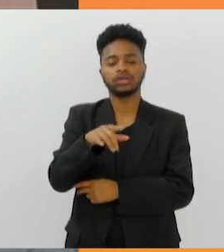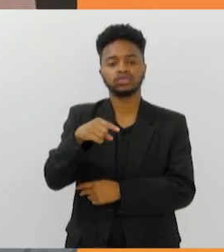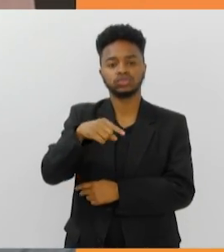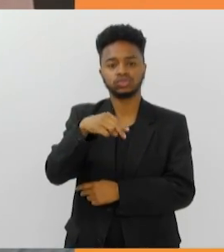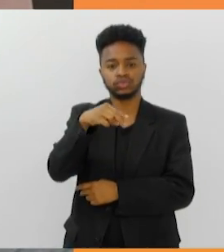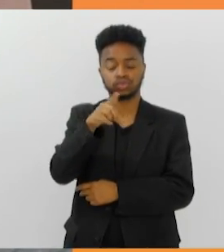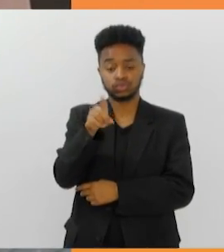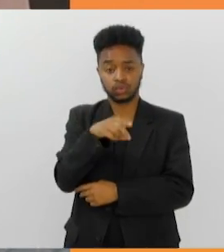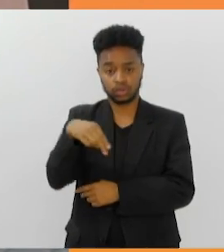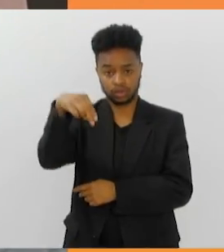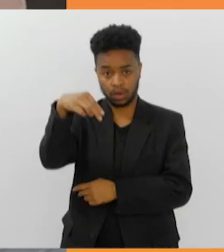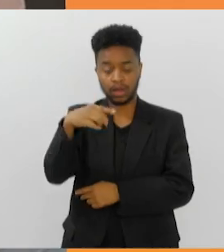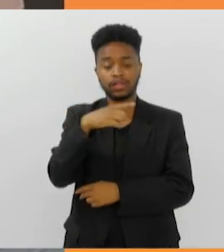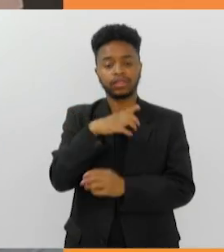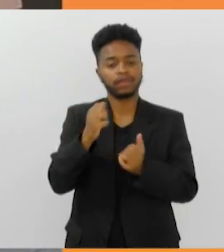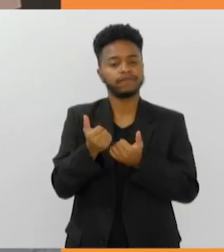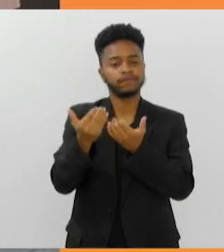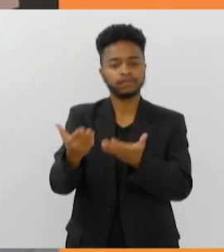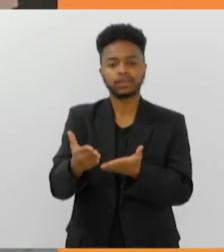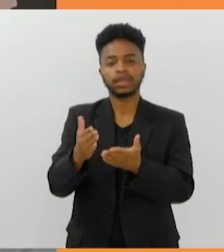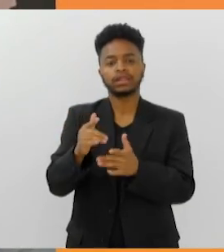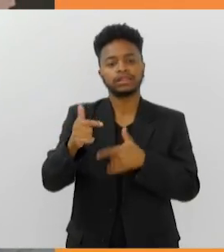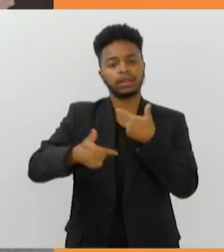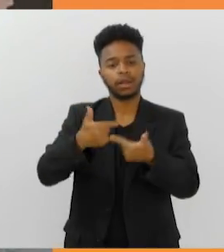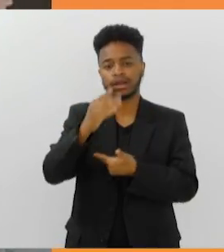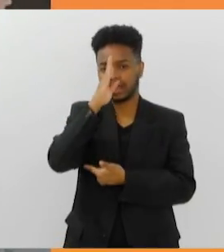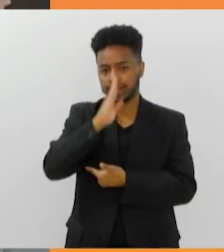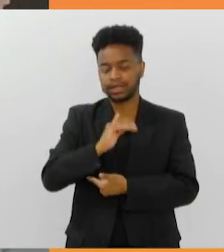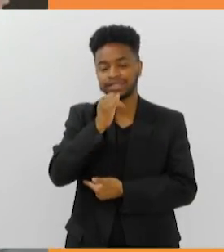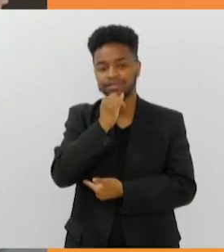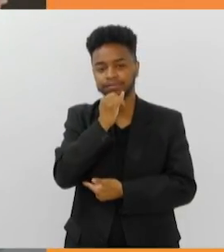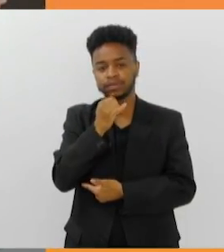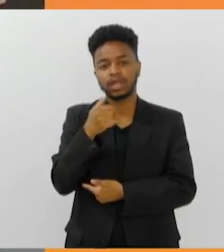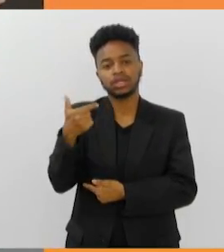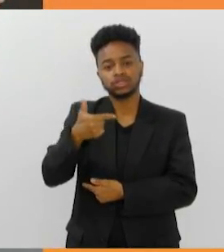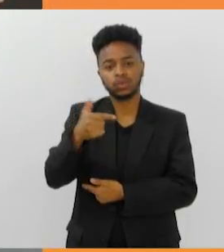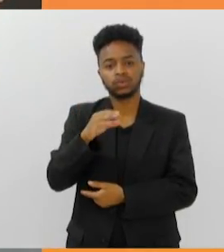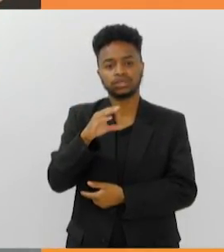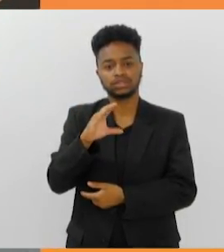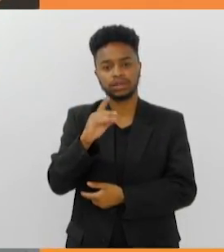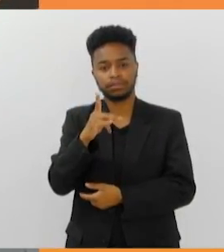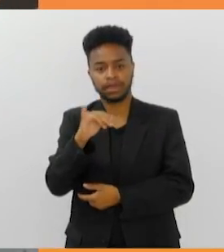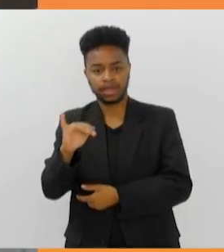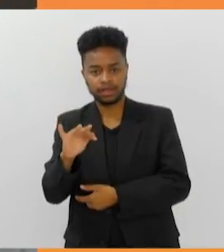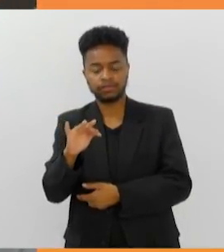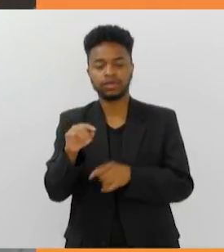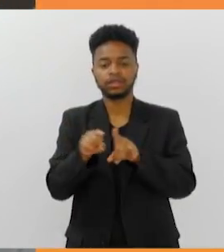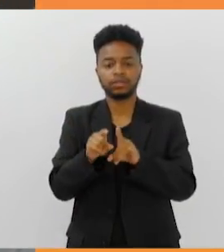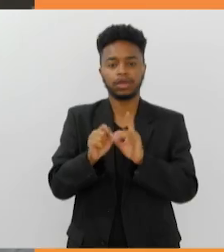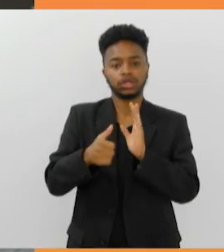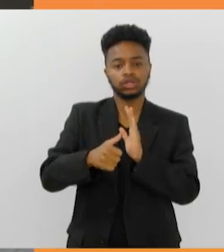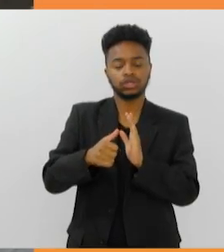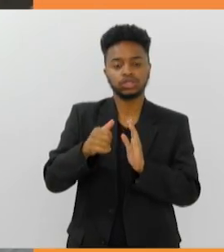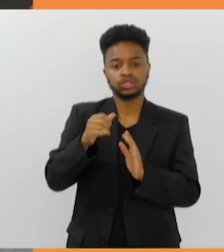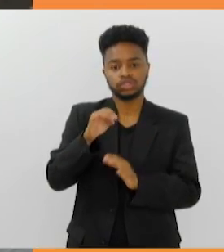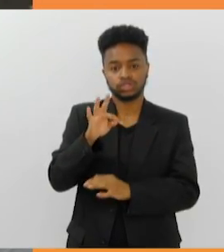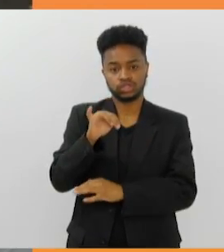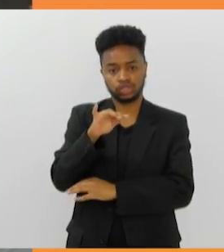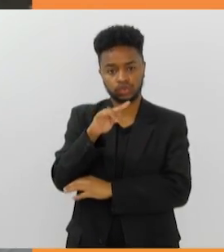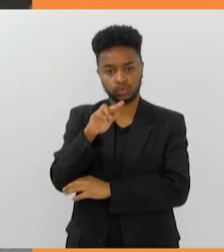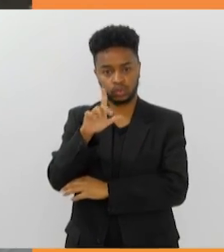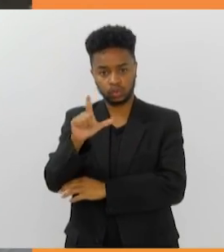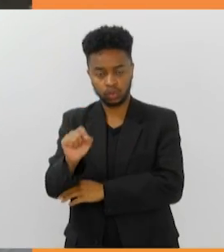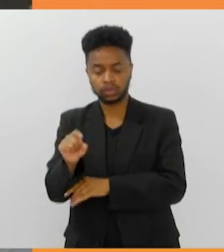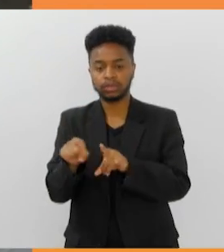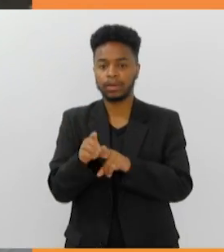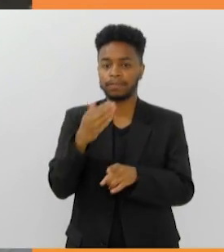diversos serviços e consultorias gratuitas, como emissão da segunda via de CPF e título de eleitor, solicitação de